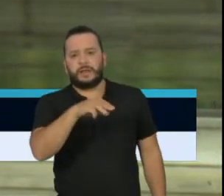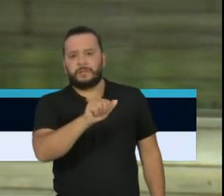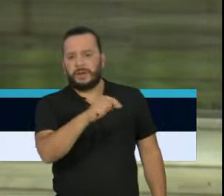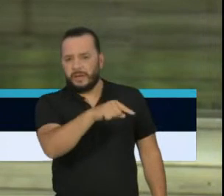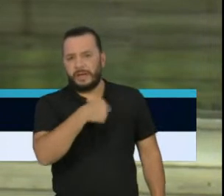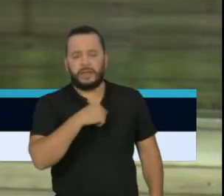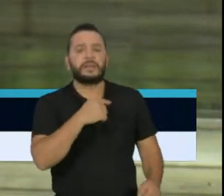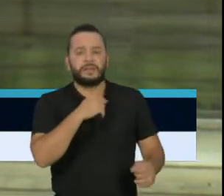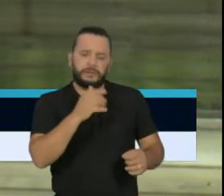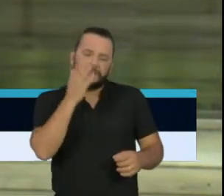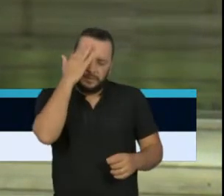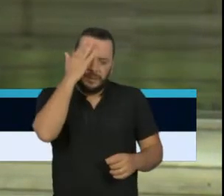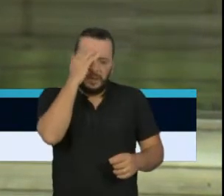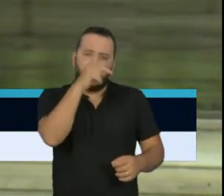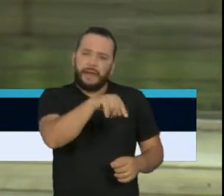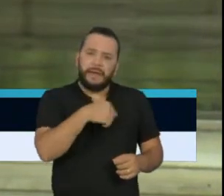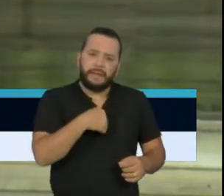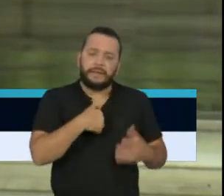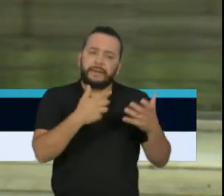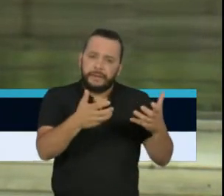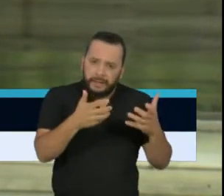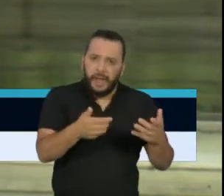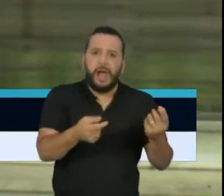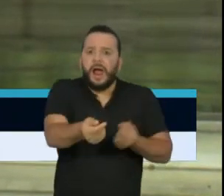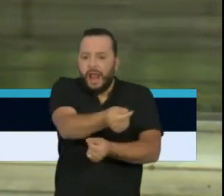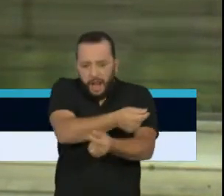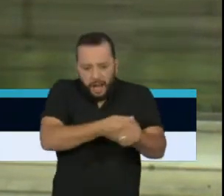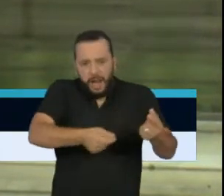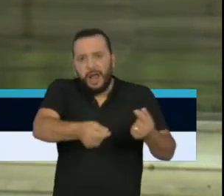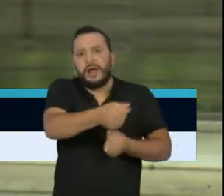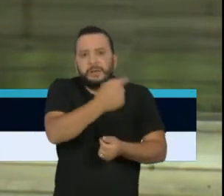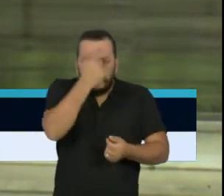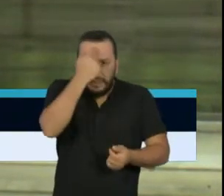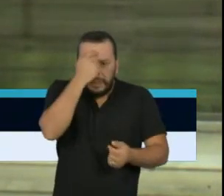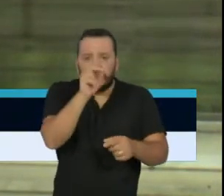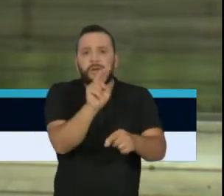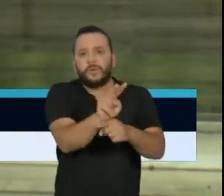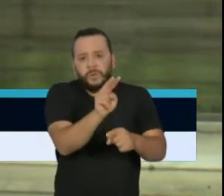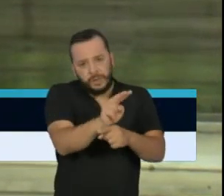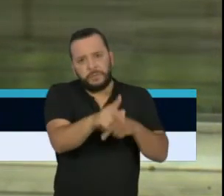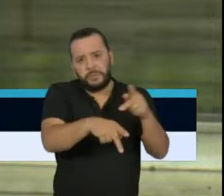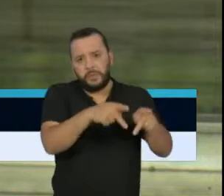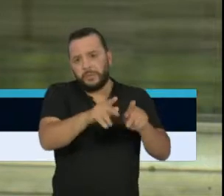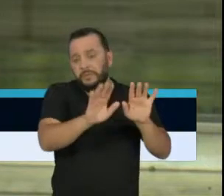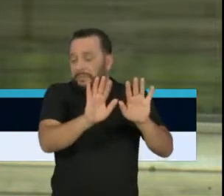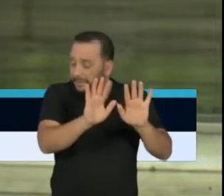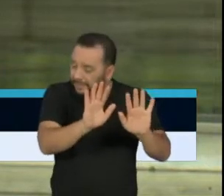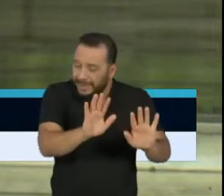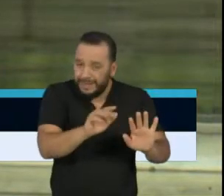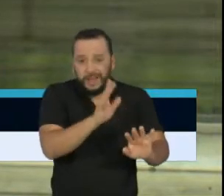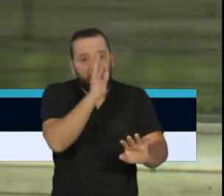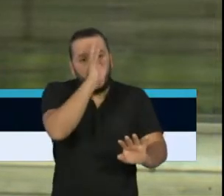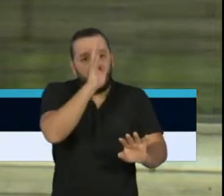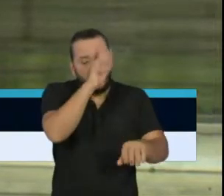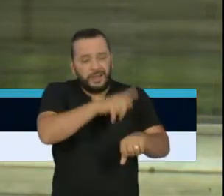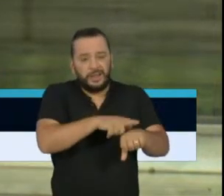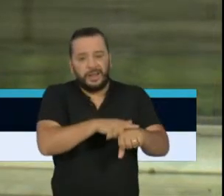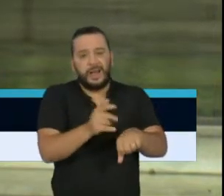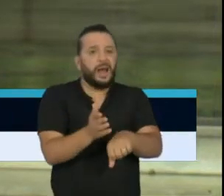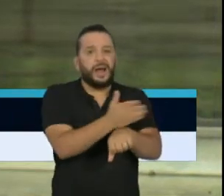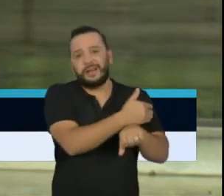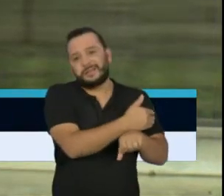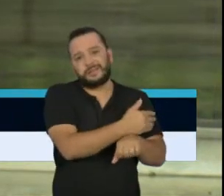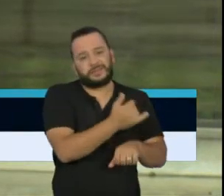pensando no melhor para a sua população, mas também se antecipou e fez antes da hora. Certamente o Ministério